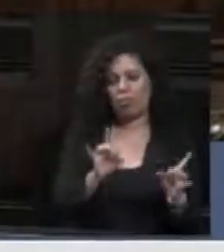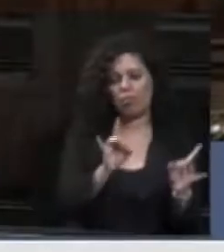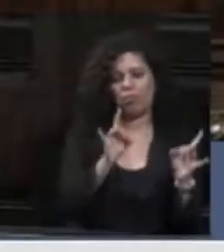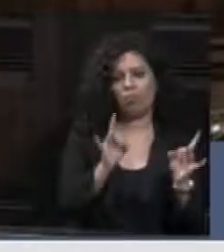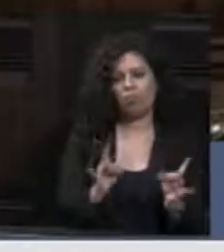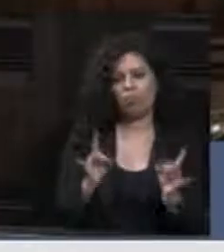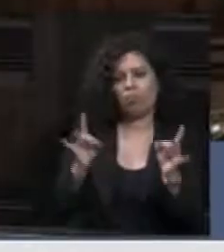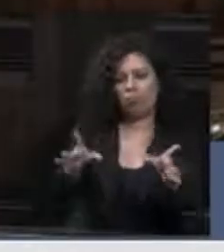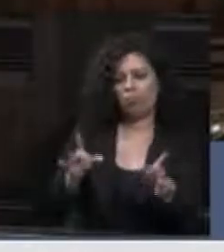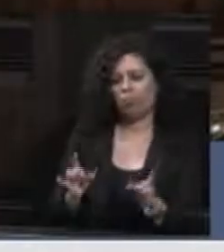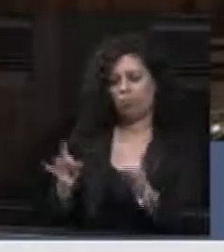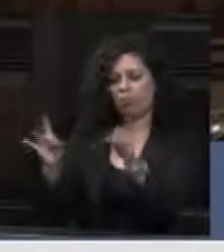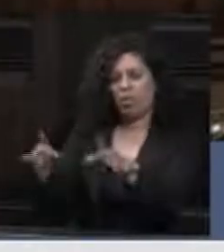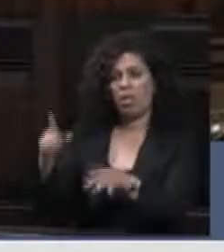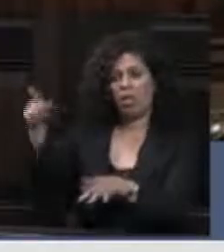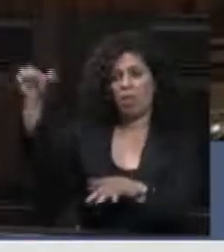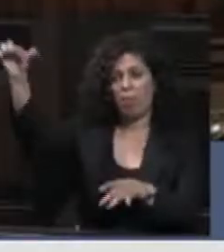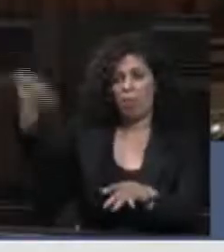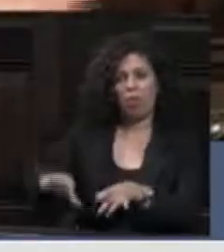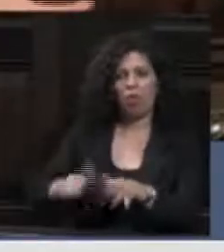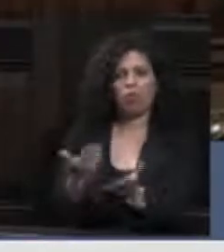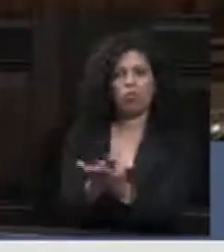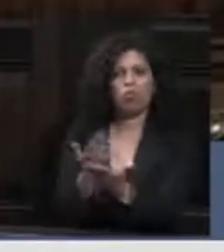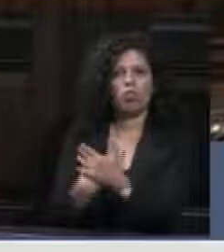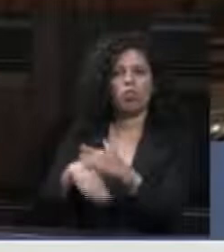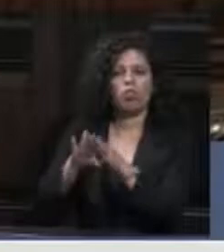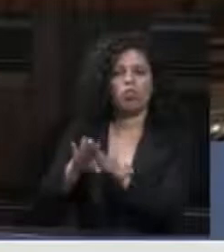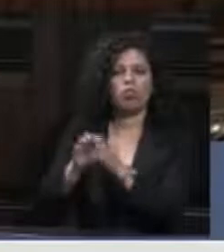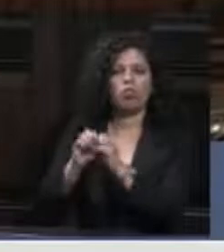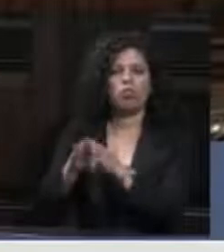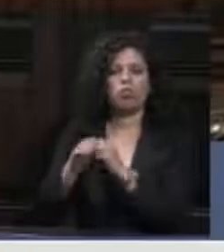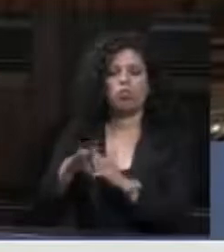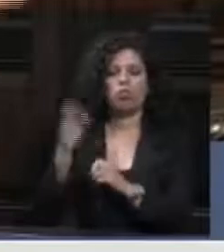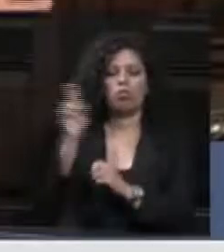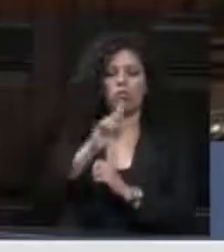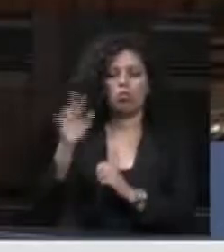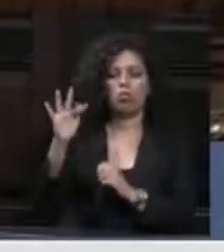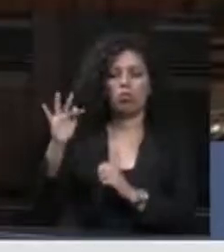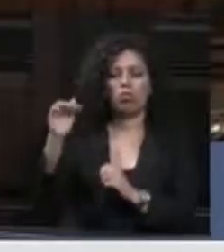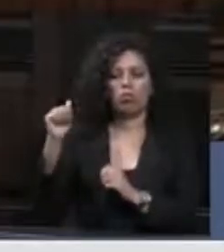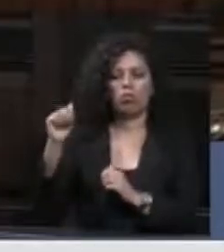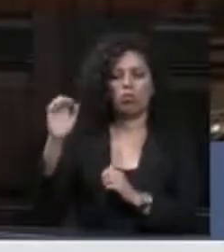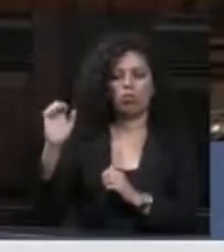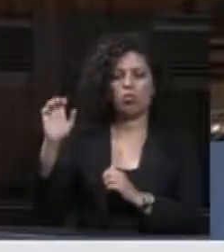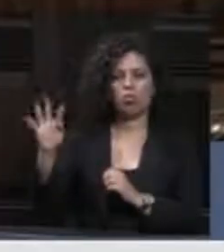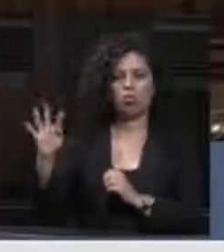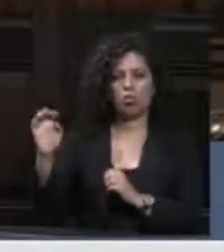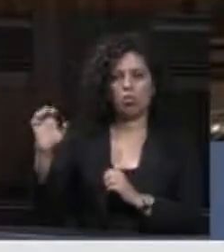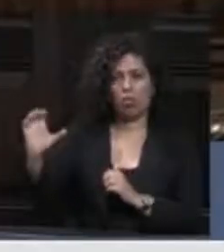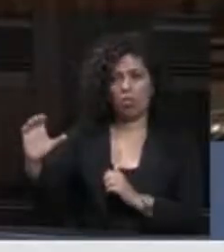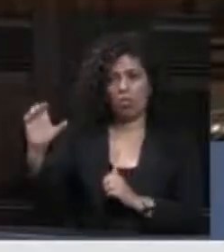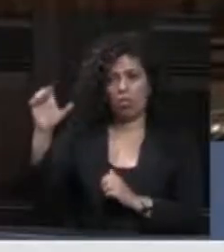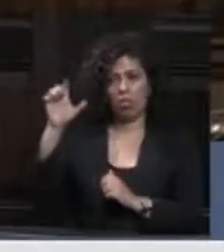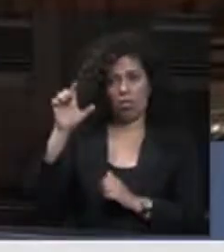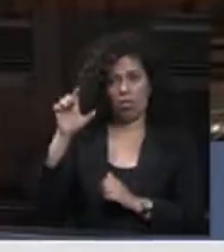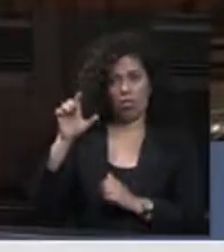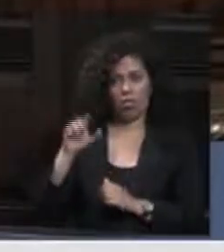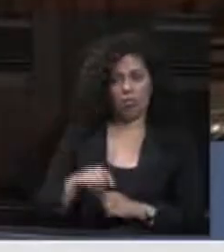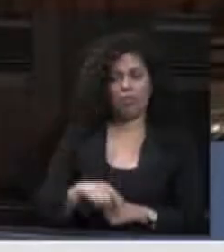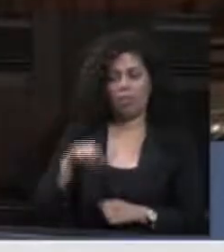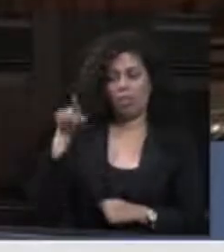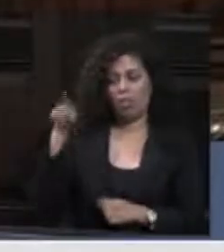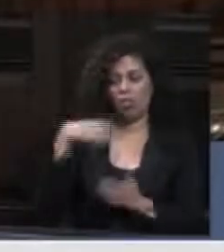por parte da FAETEC, sem receber praticamente nenhum recurso para a sua